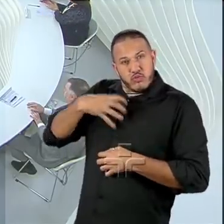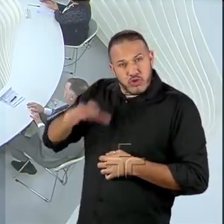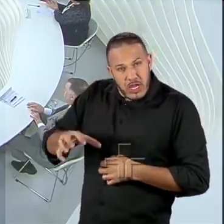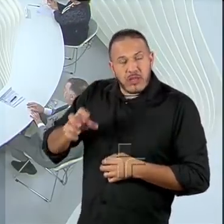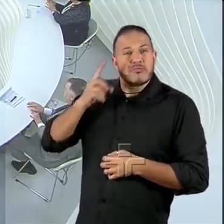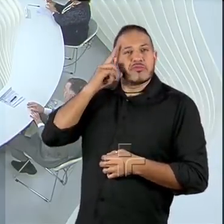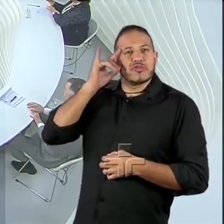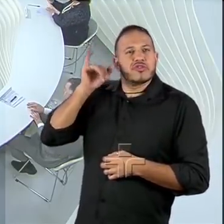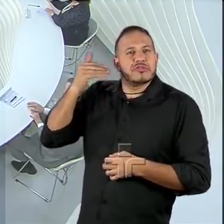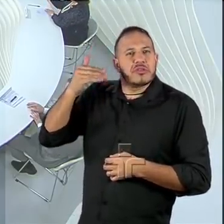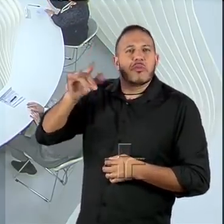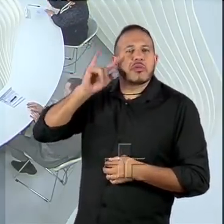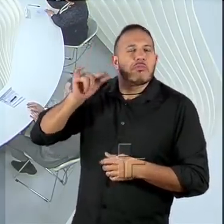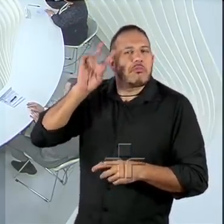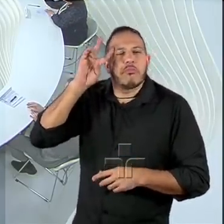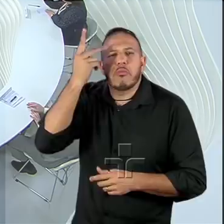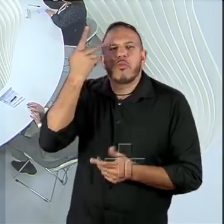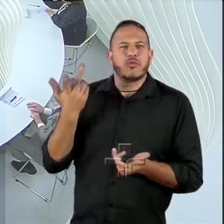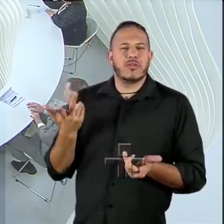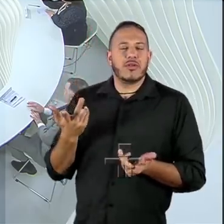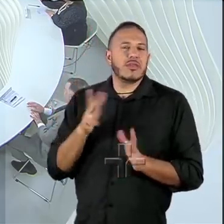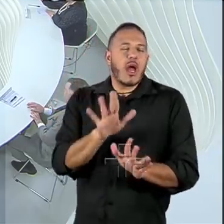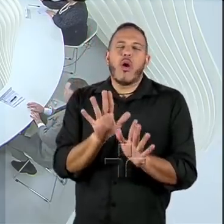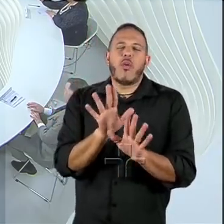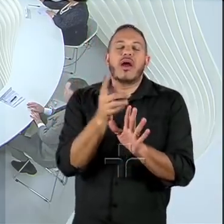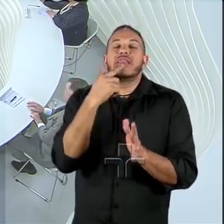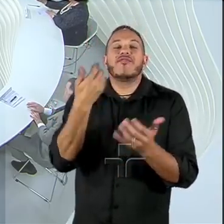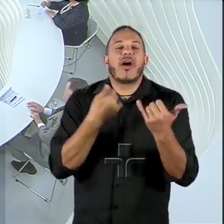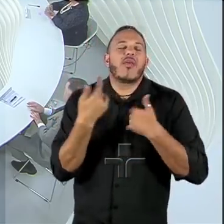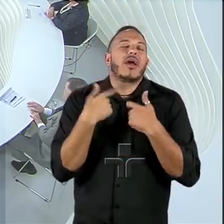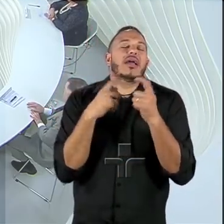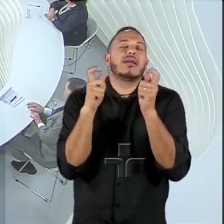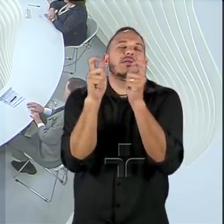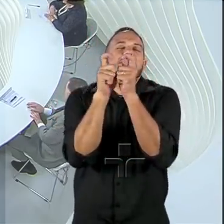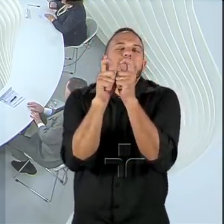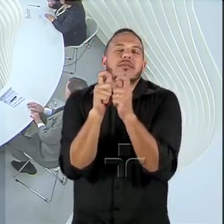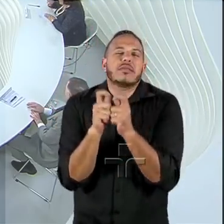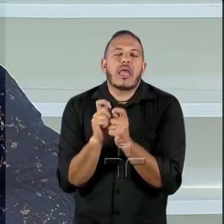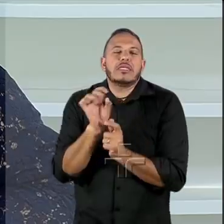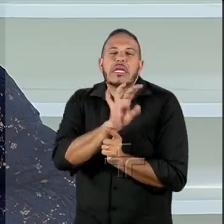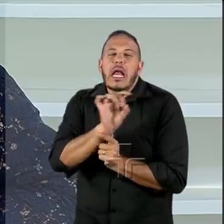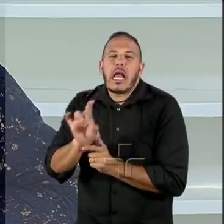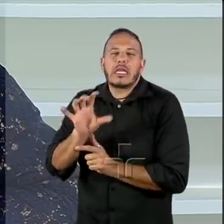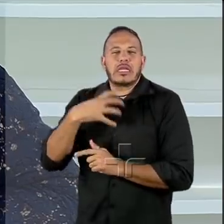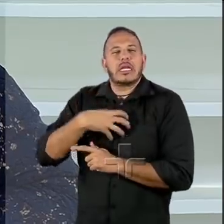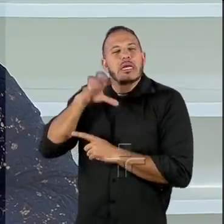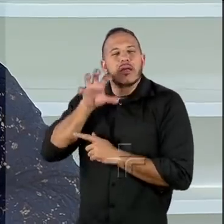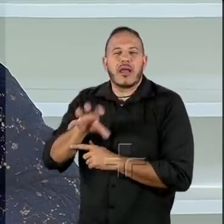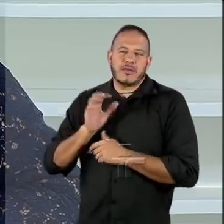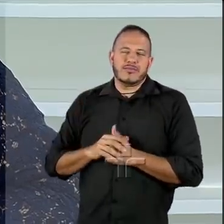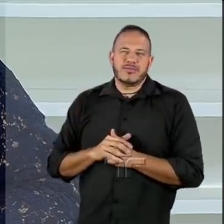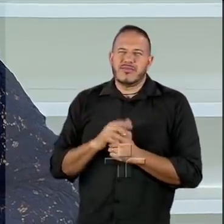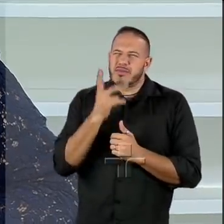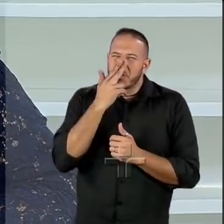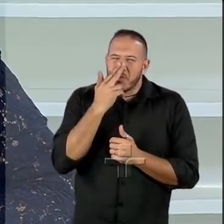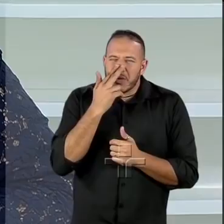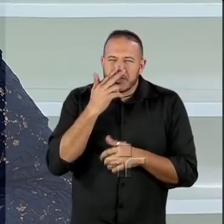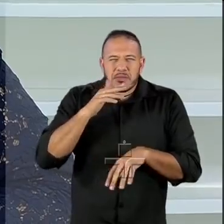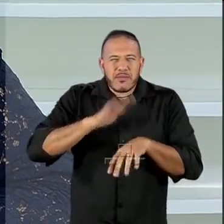julga de outro. E diz o seguinte, são as peculiaridades do caso. De forma que o que eu acho mais